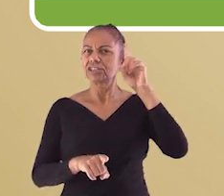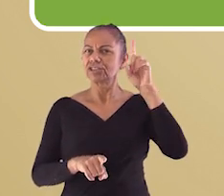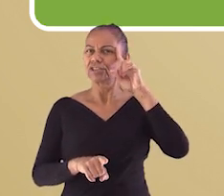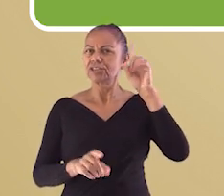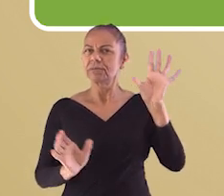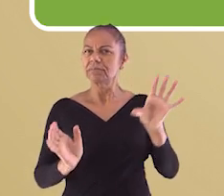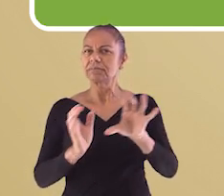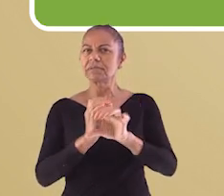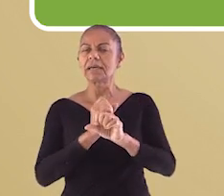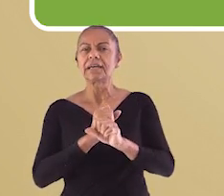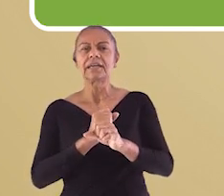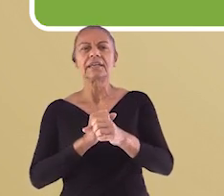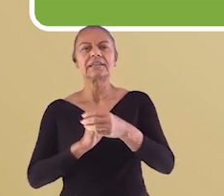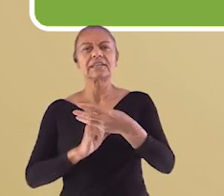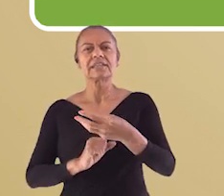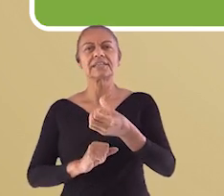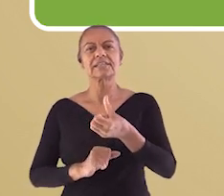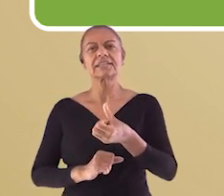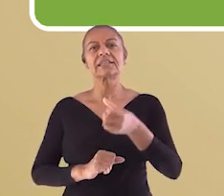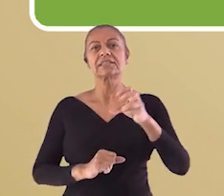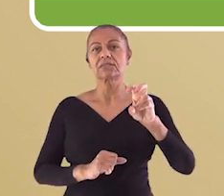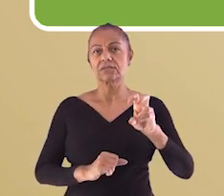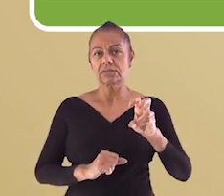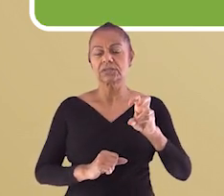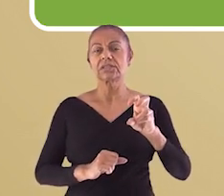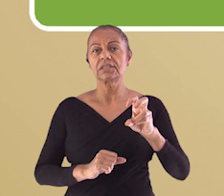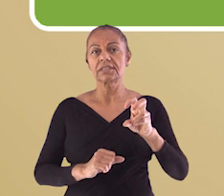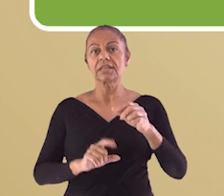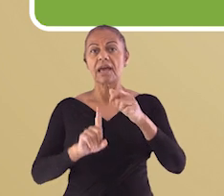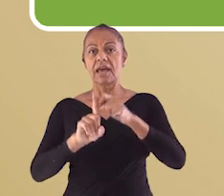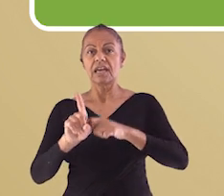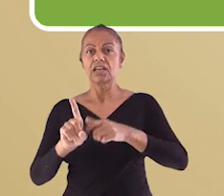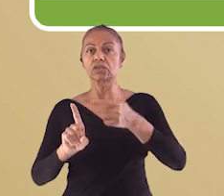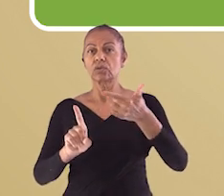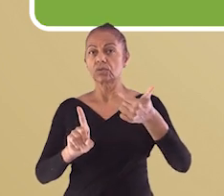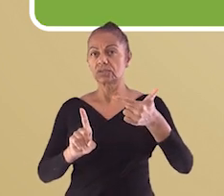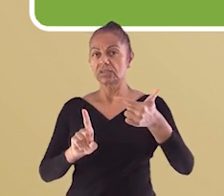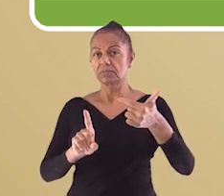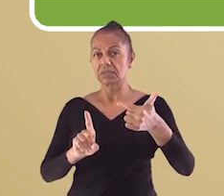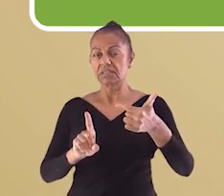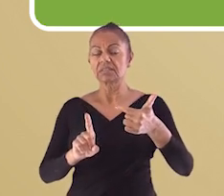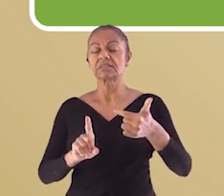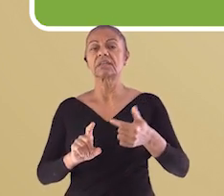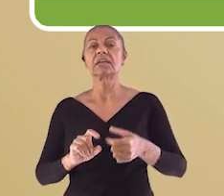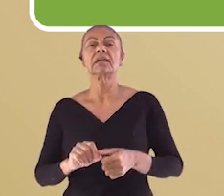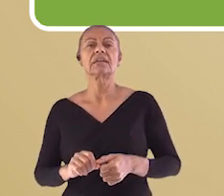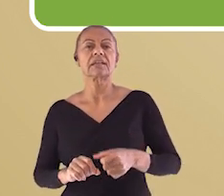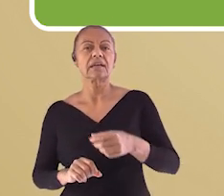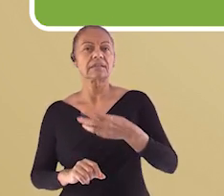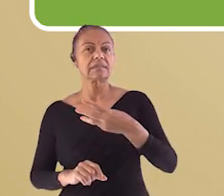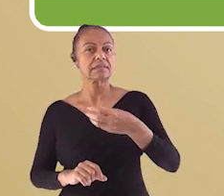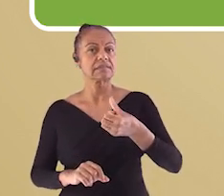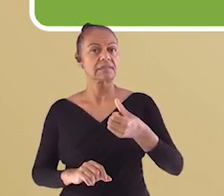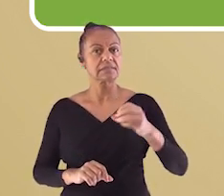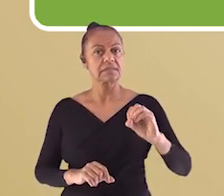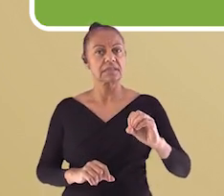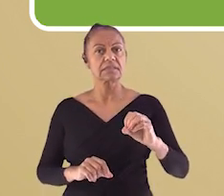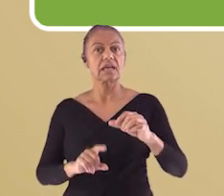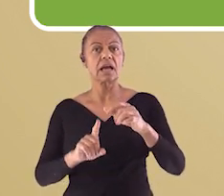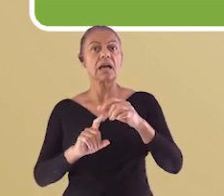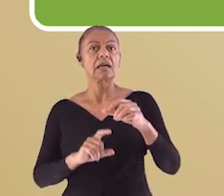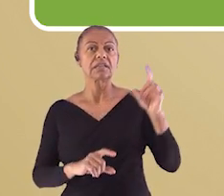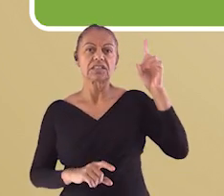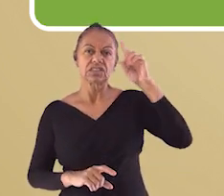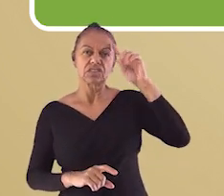com 12 meses de 30 dias, que dá 360, e reservando 5 dias para a adoração aos